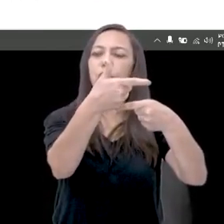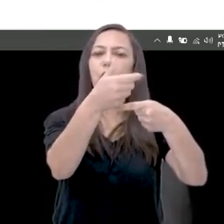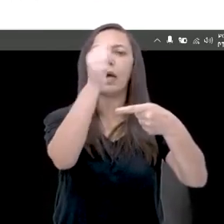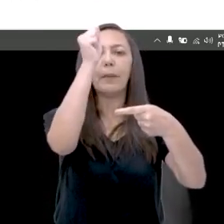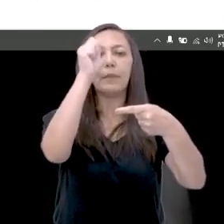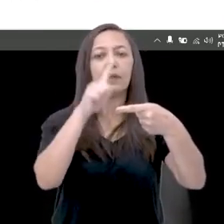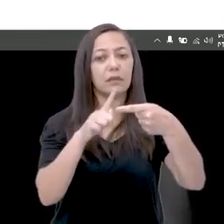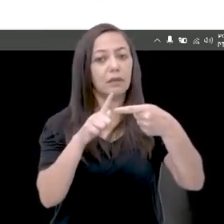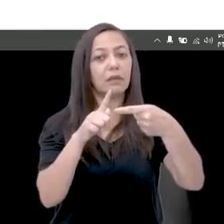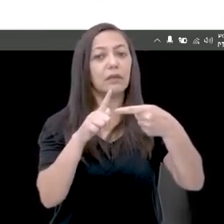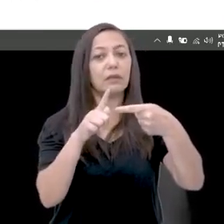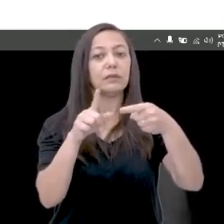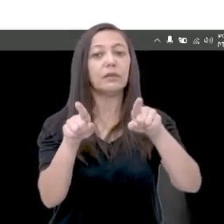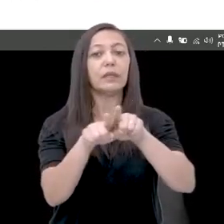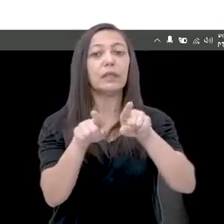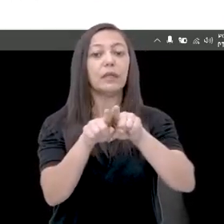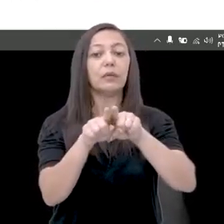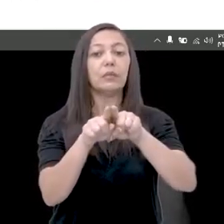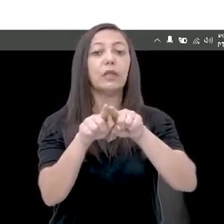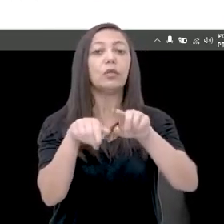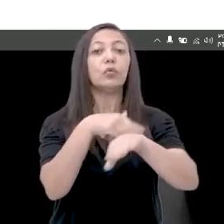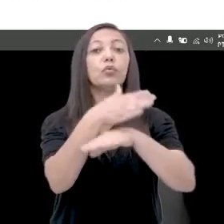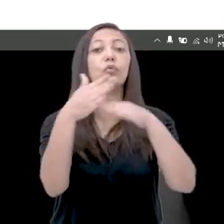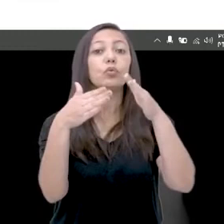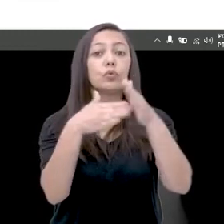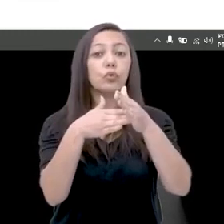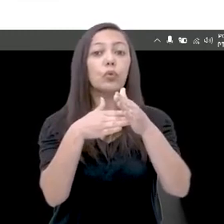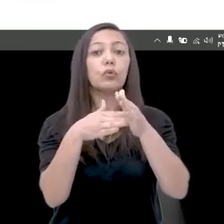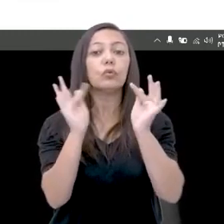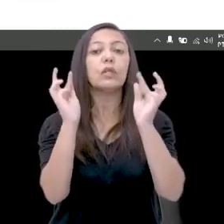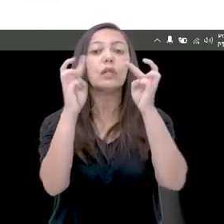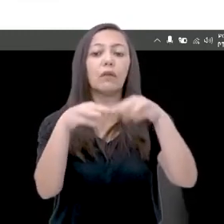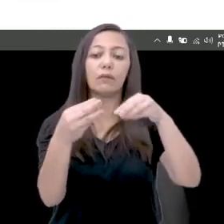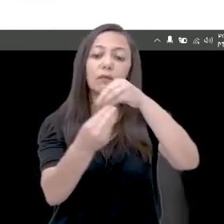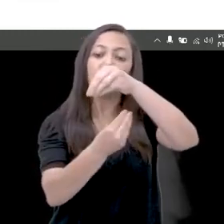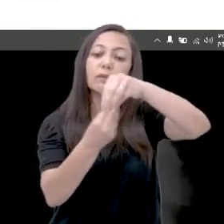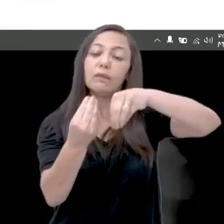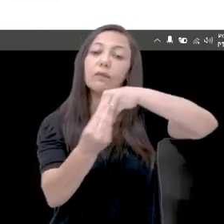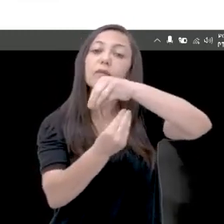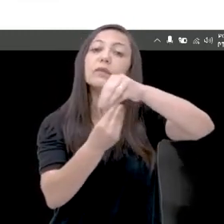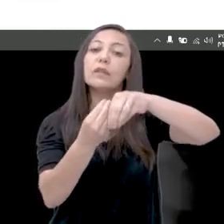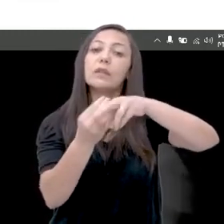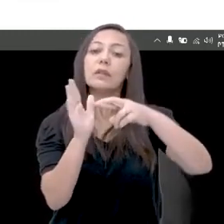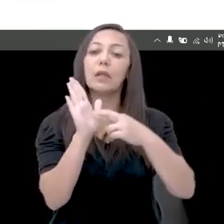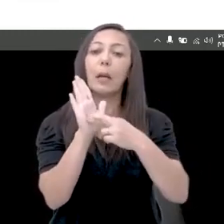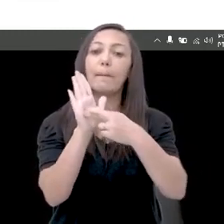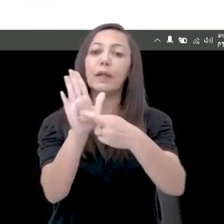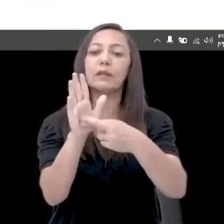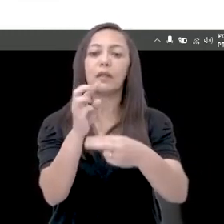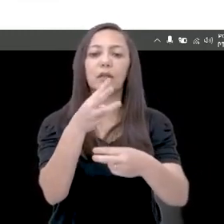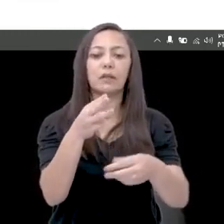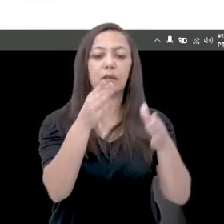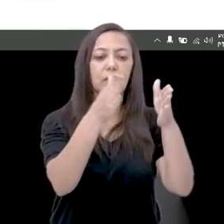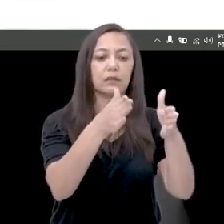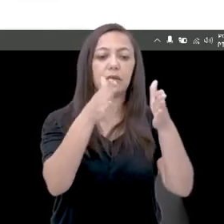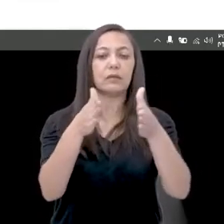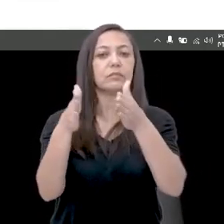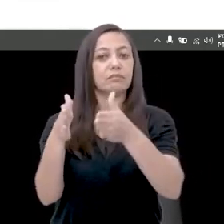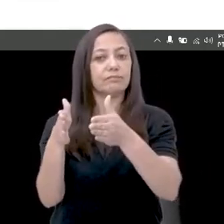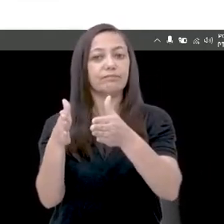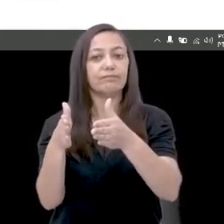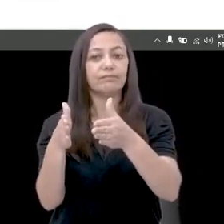a parte amarela da mistura. E o todo, que é o final da mistura, que representa 3